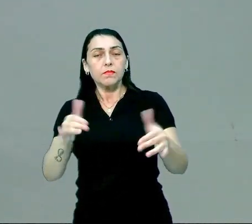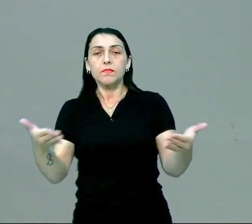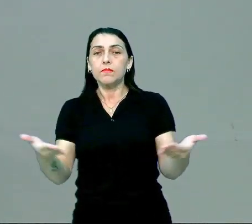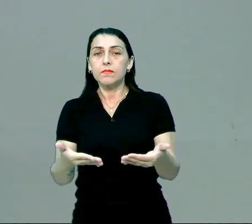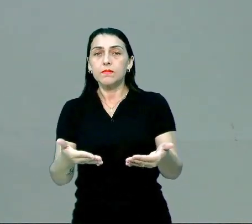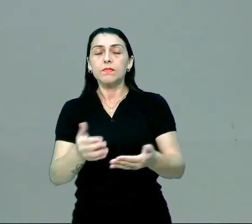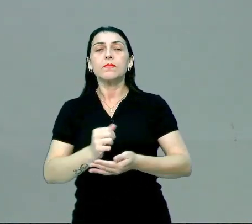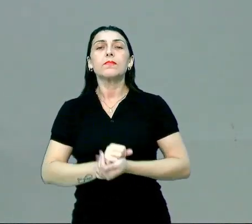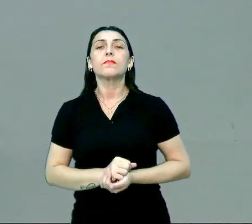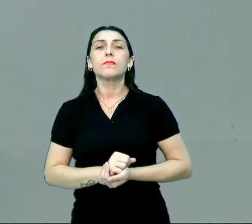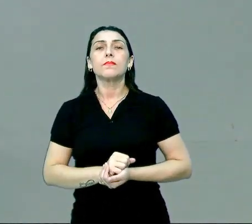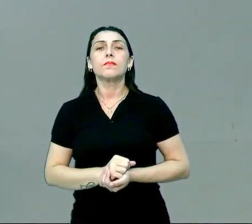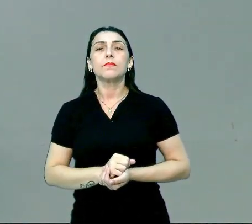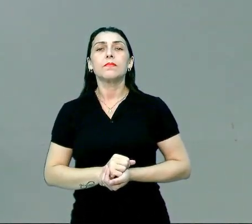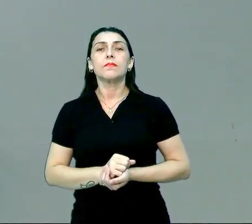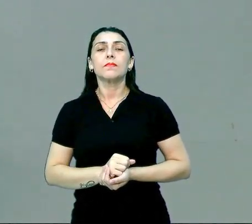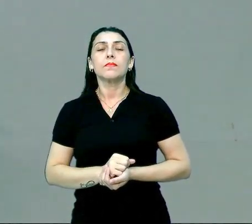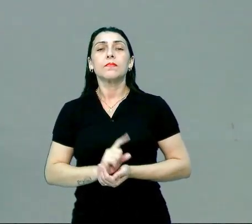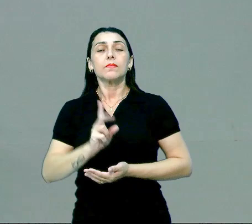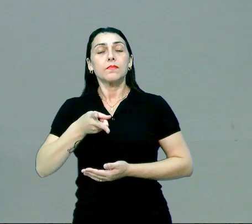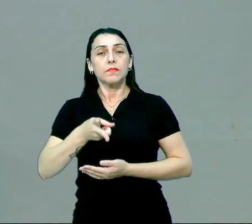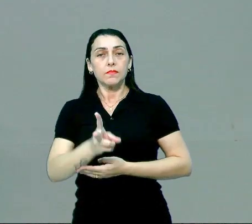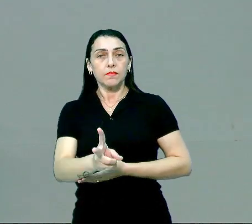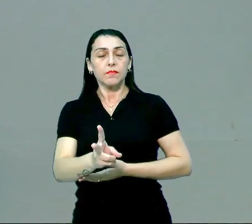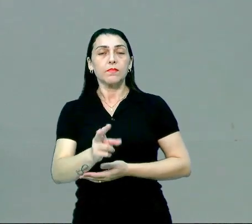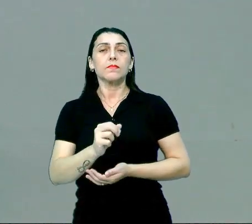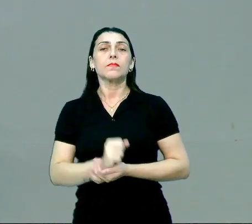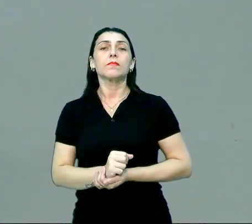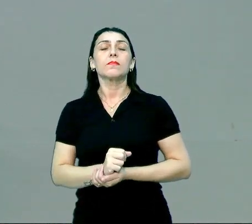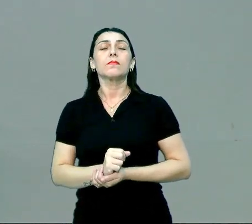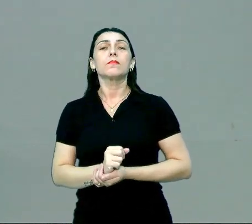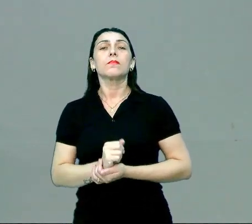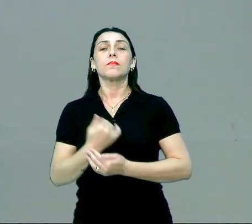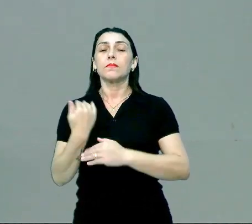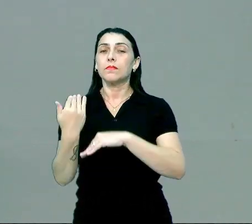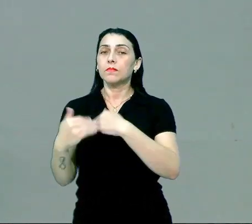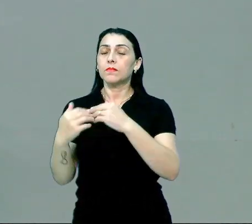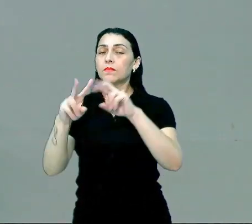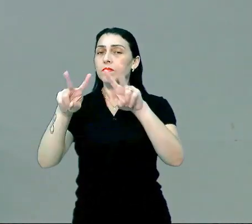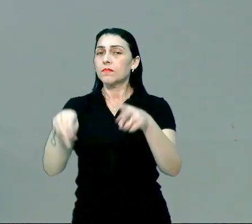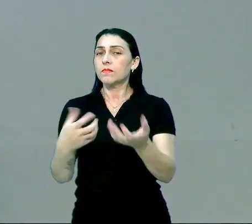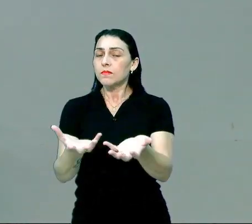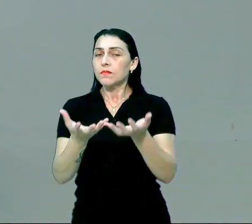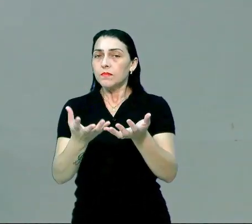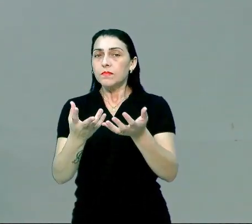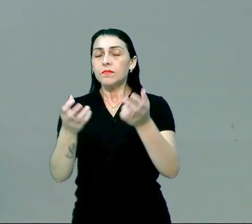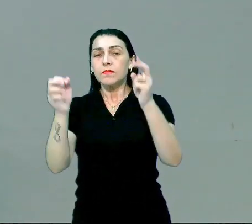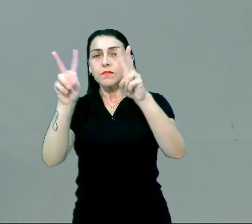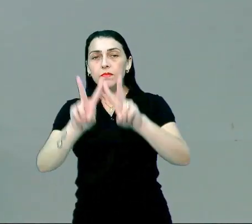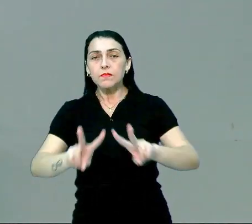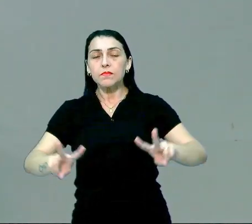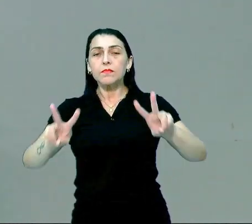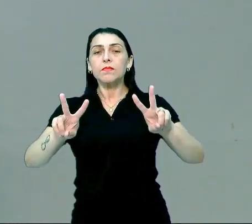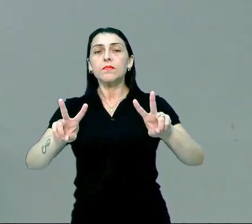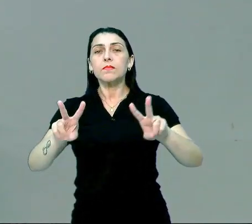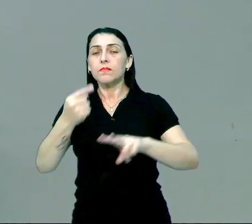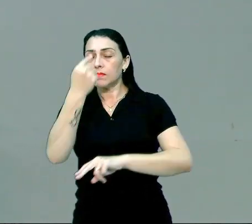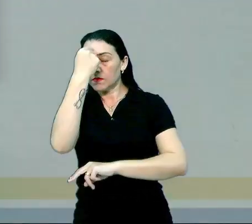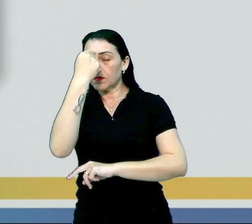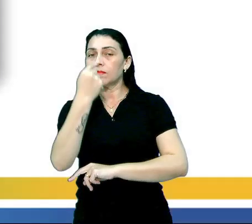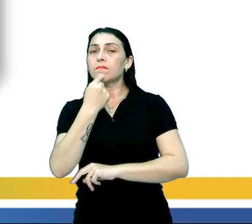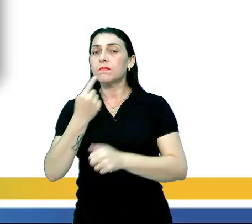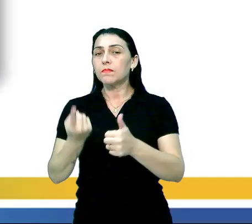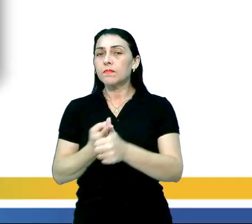todos vocês. Para dar continuidade ao desenvolvimento do assunto, eu quero que vocês visualizem uma